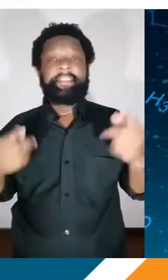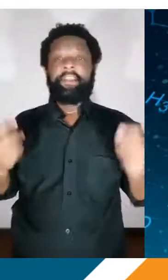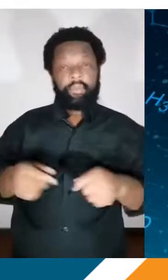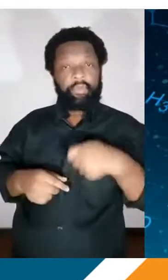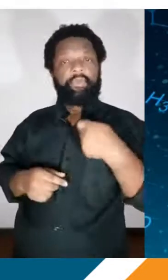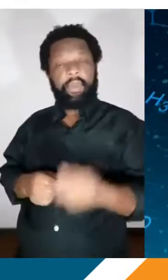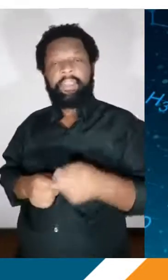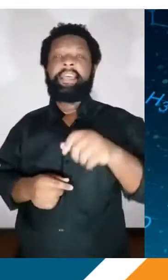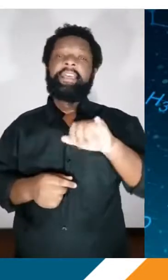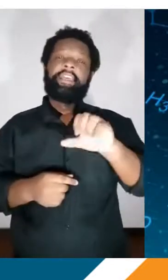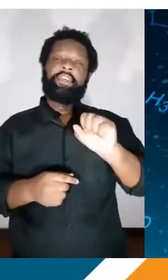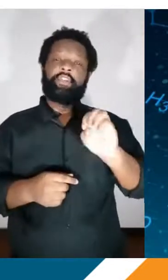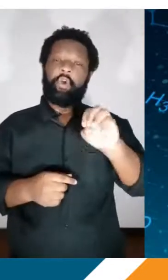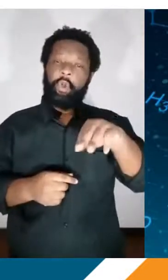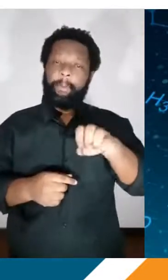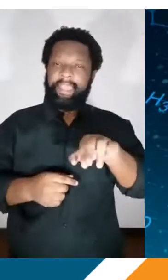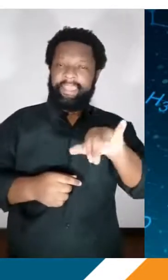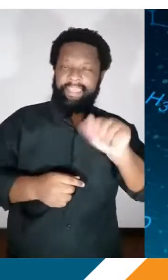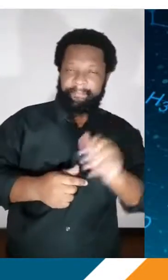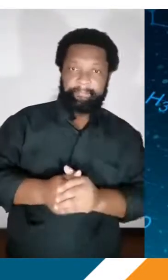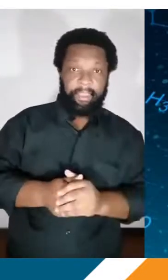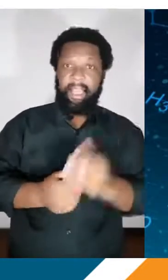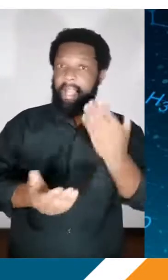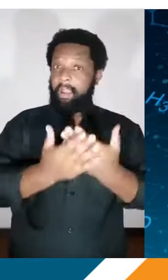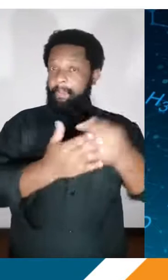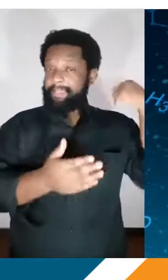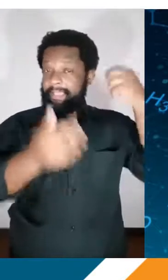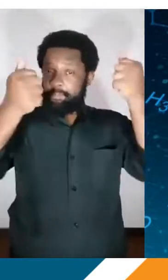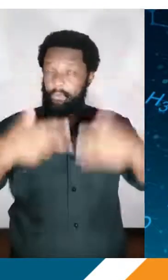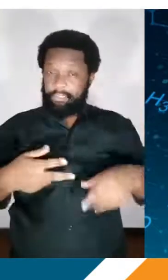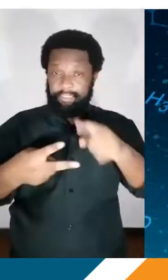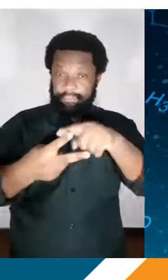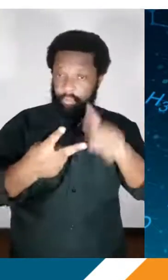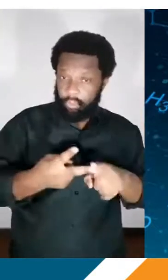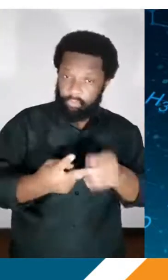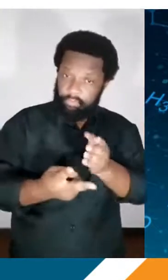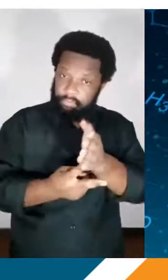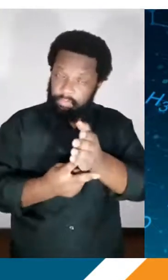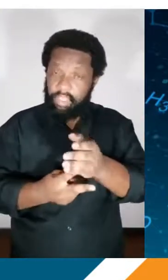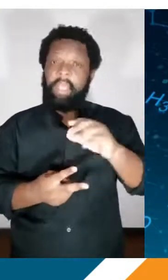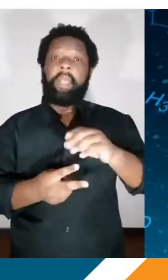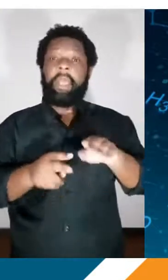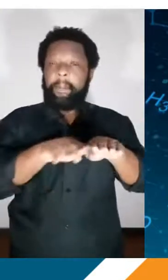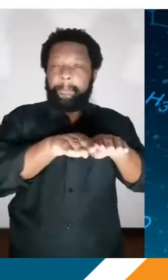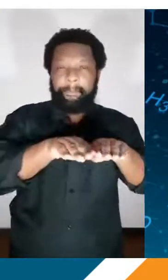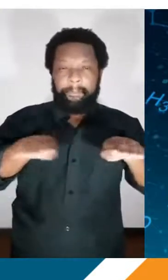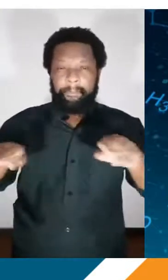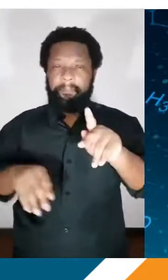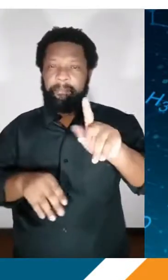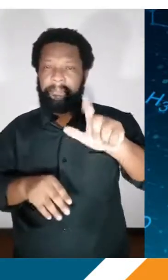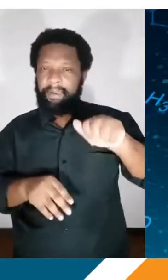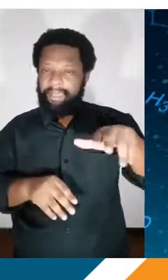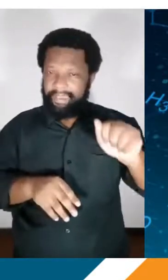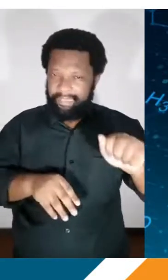composto diferente ali, então isso é um caso de isomeria. A gente viu que a isomeria tem duas maneiras, a isomeria constitucional ou plana,